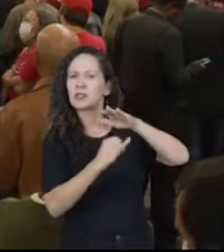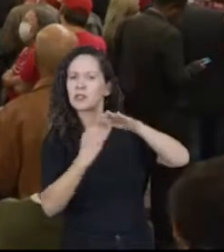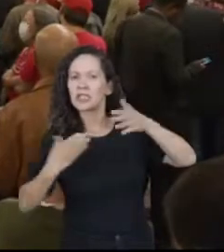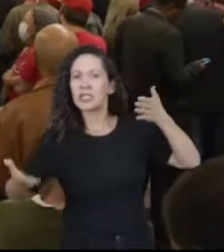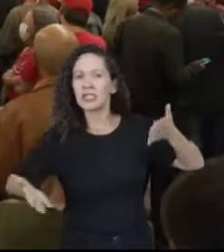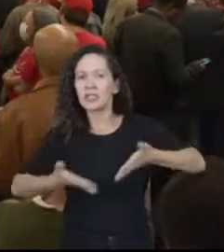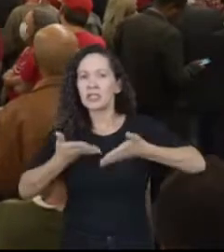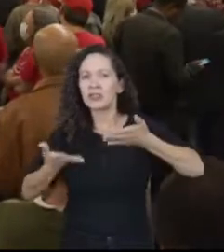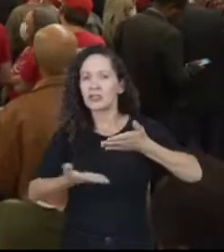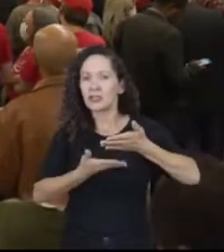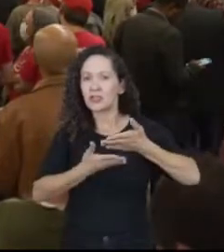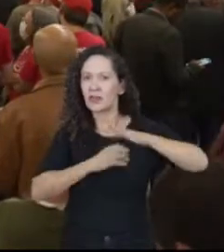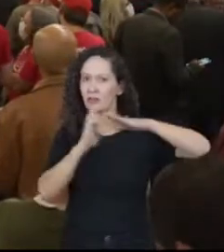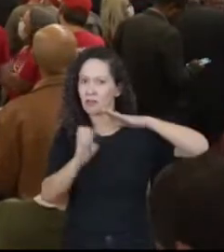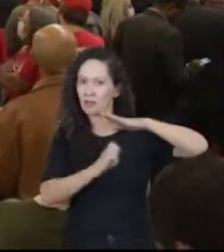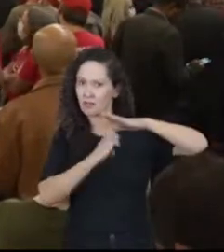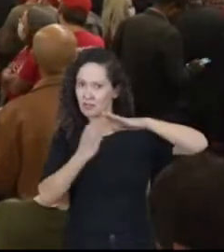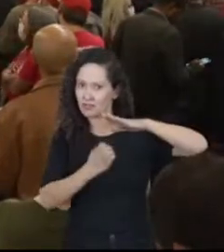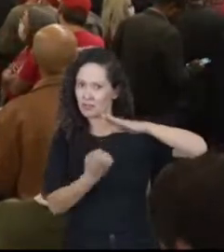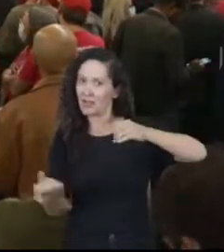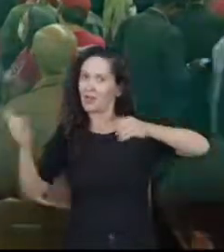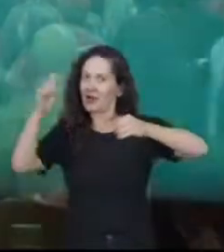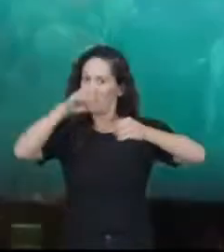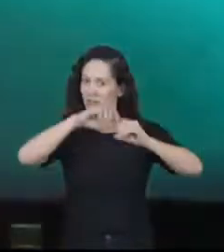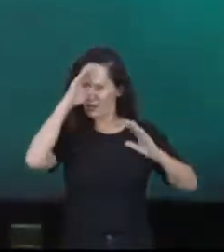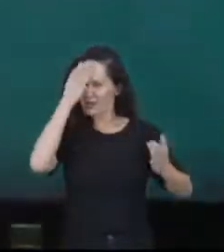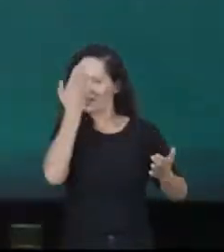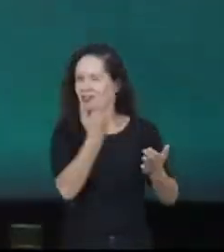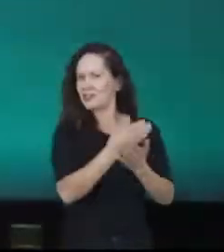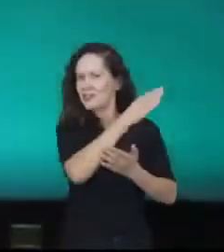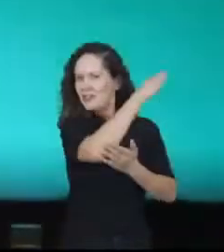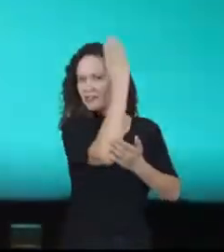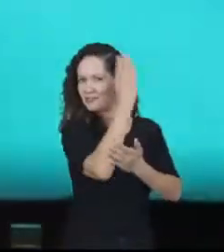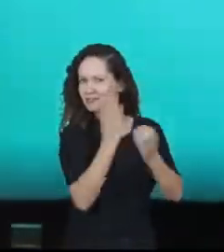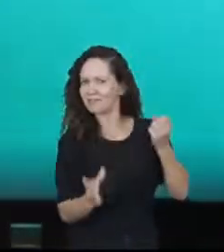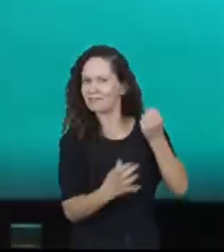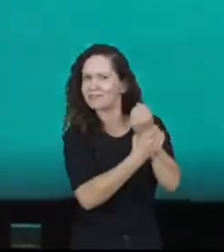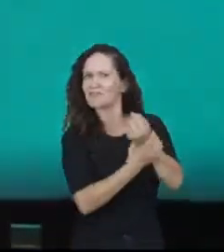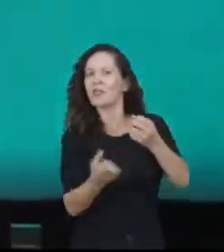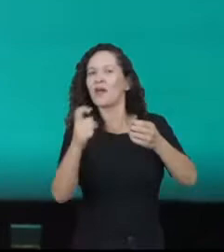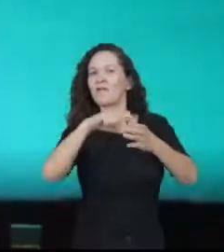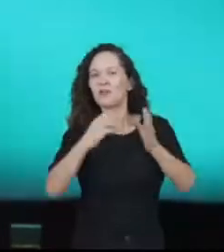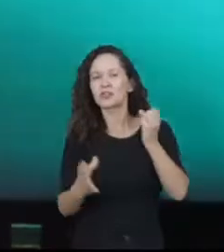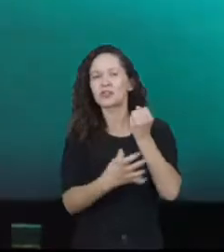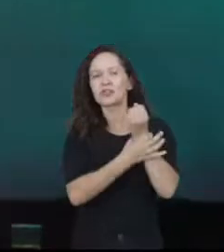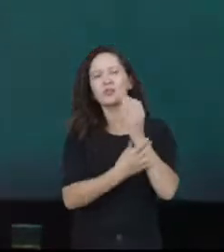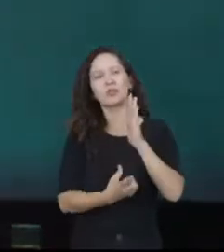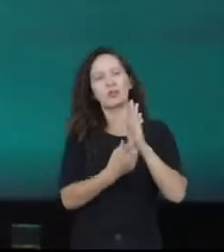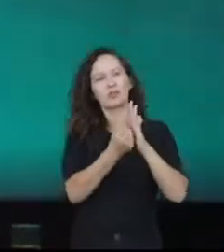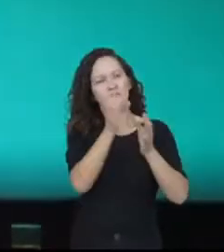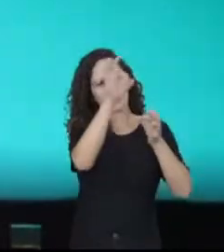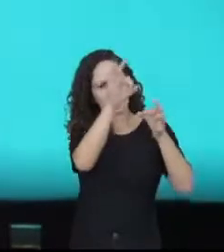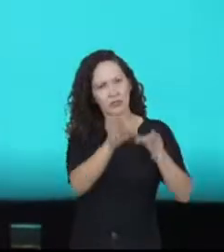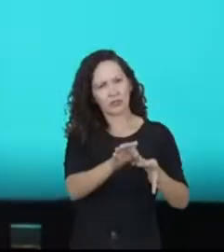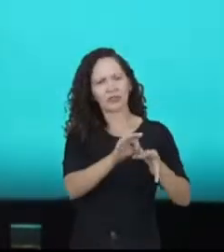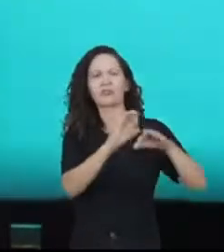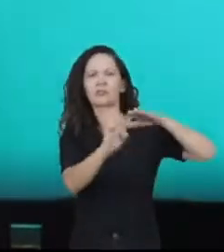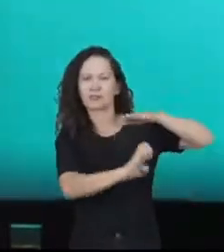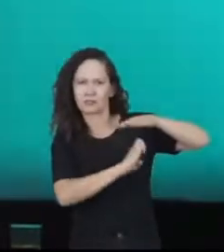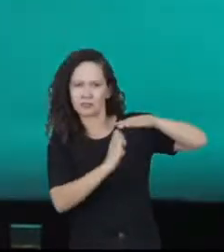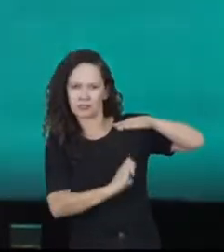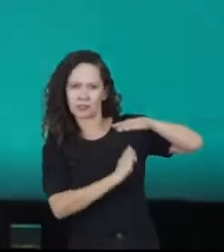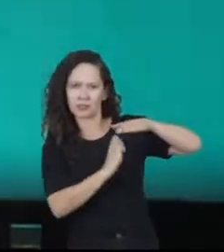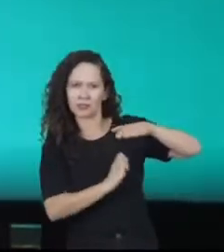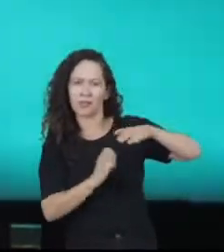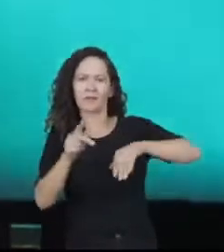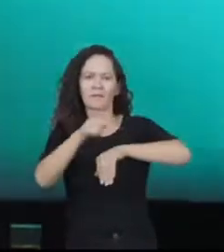investirem outra vez no Brasil, com garantia do retorno seguro e justo para eles, para o país